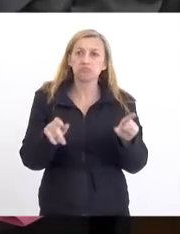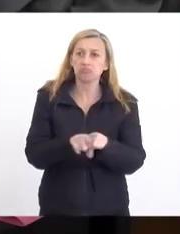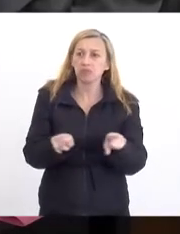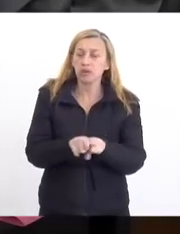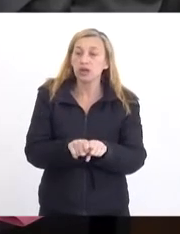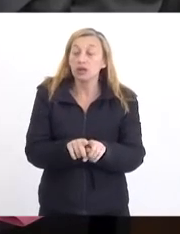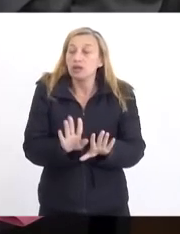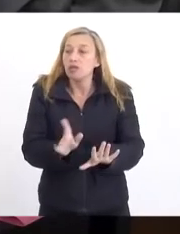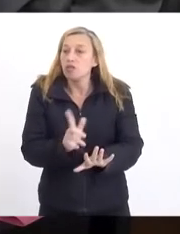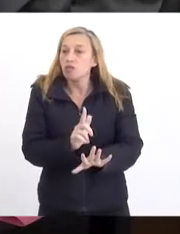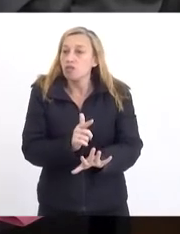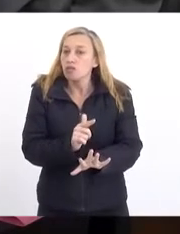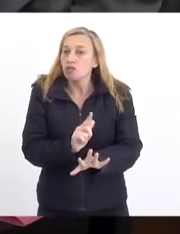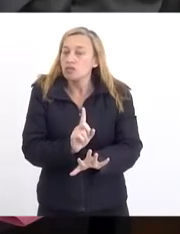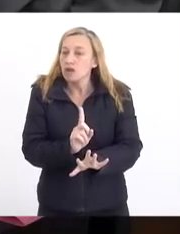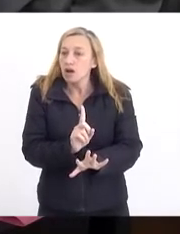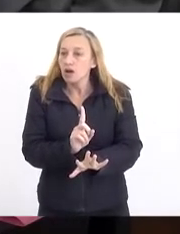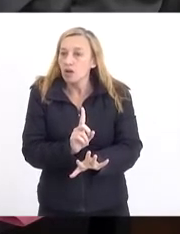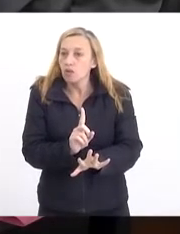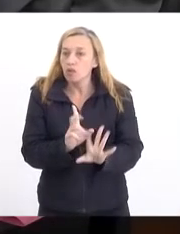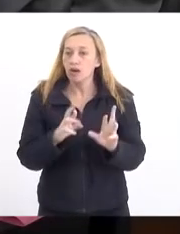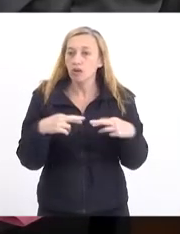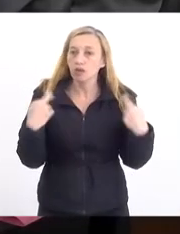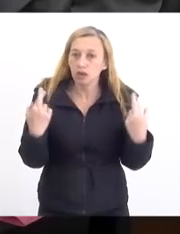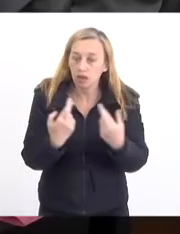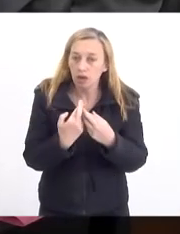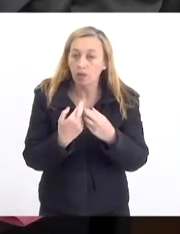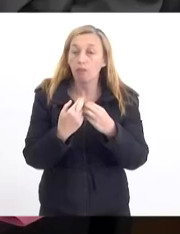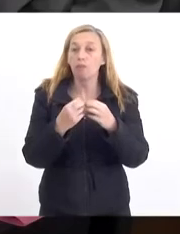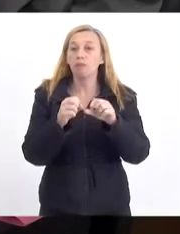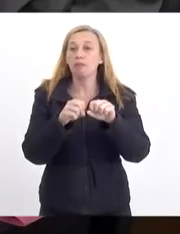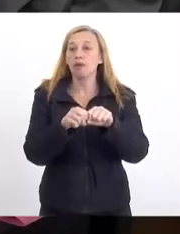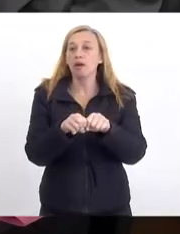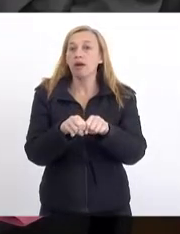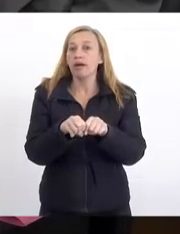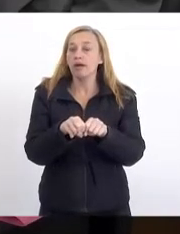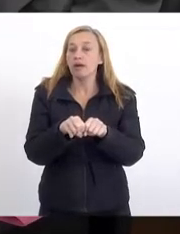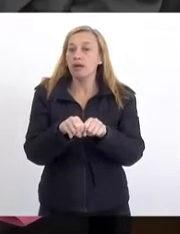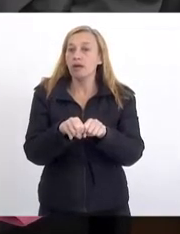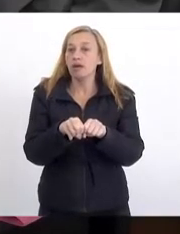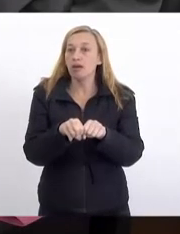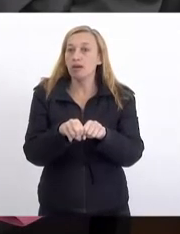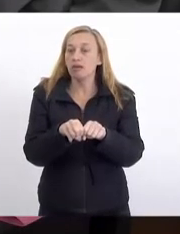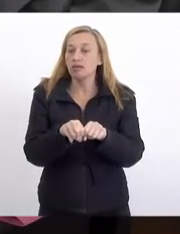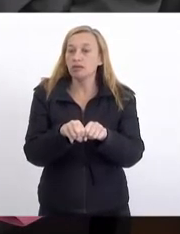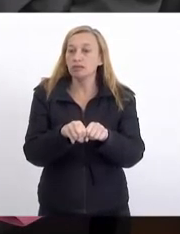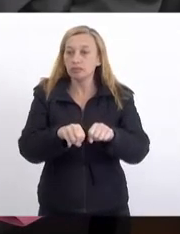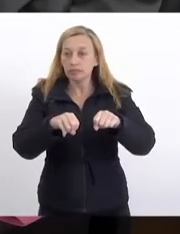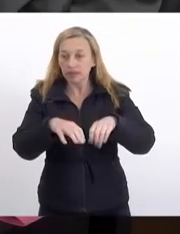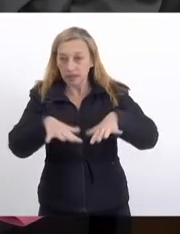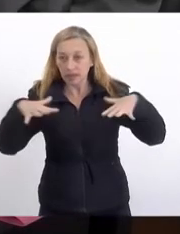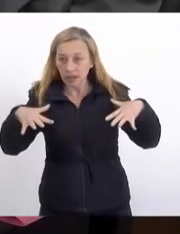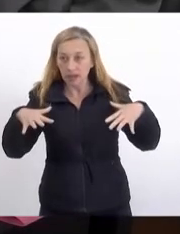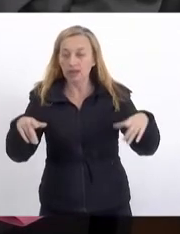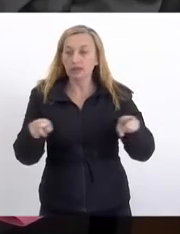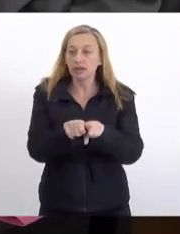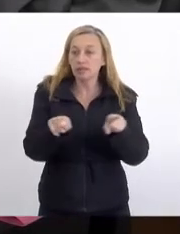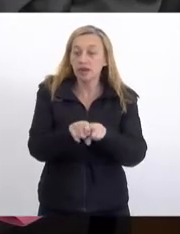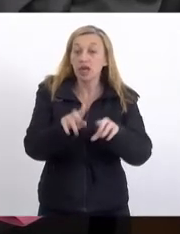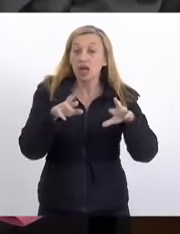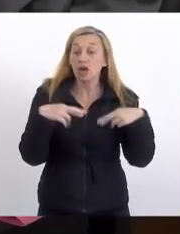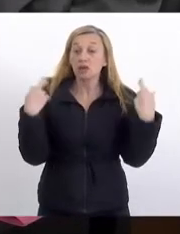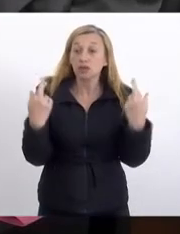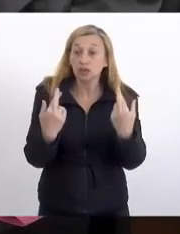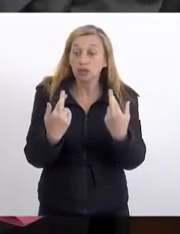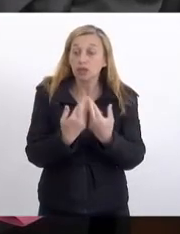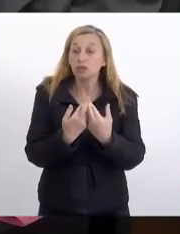não existência de reunião plenária e a reunião de comissão permanente. Mas as